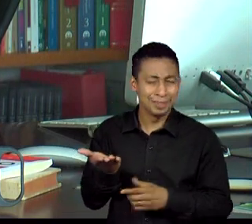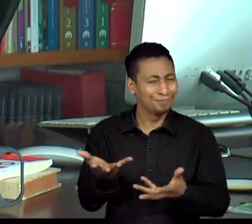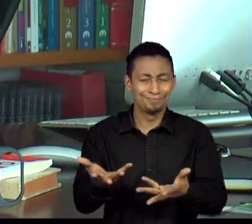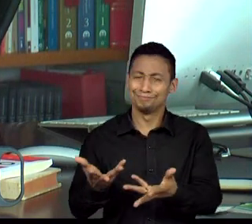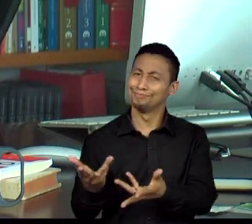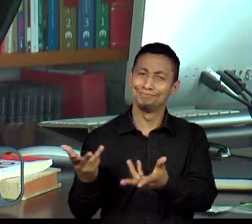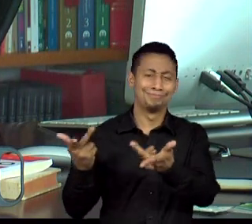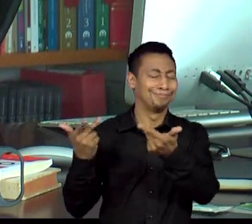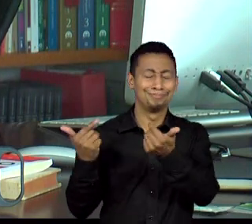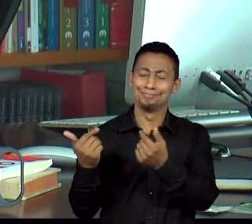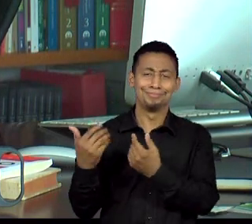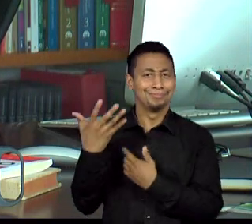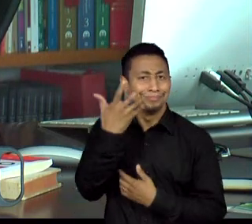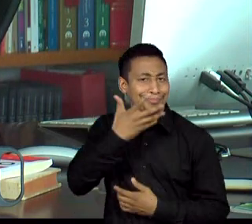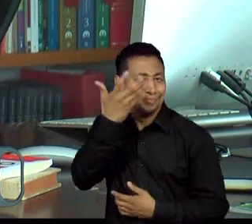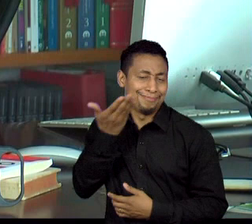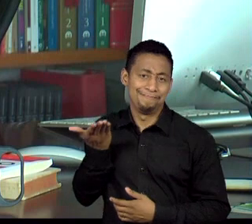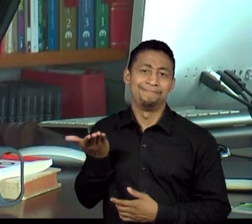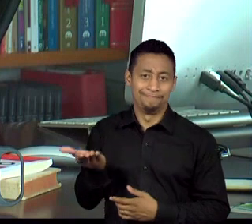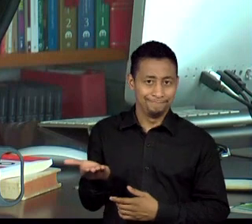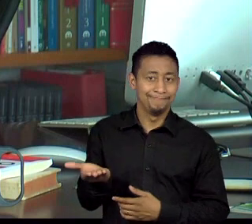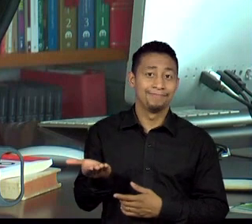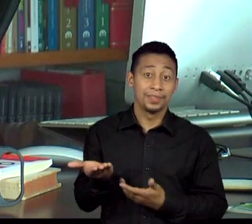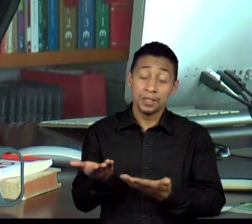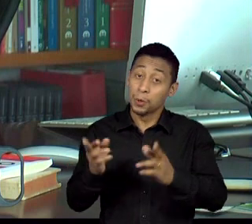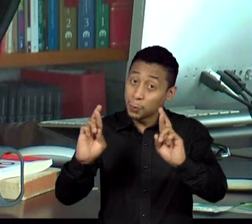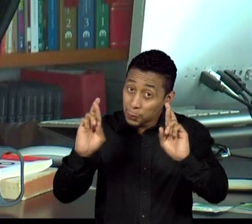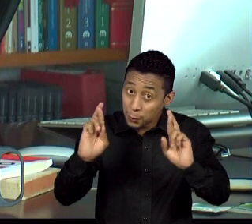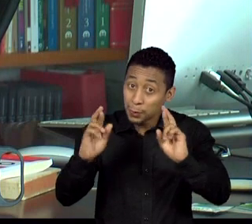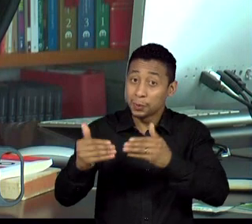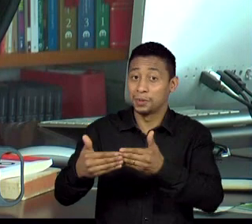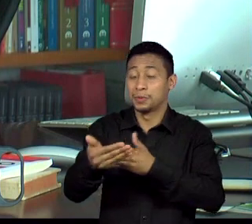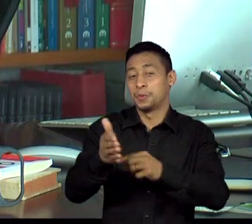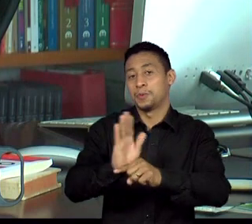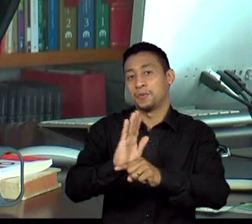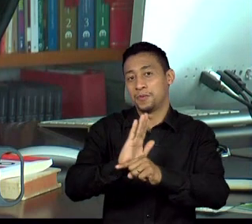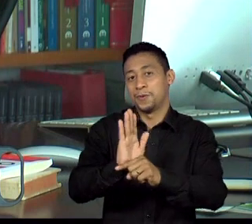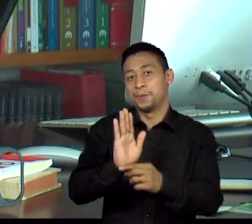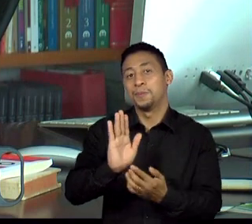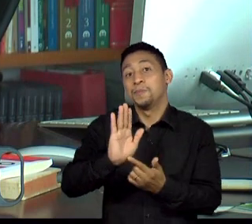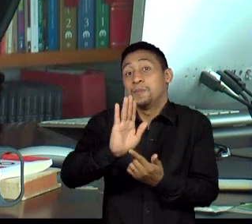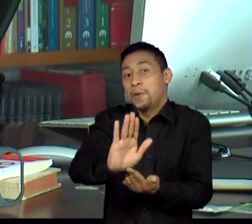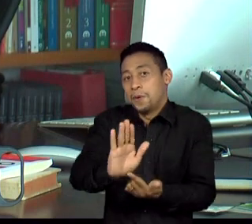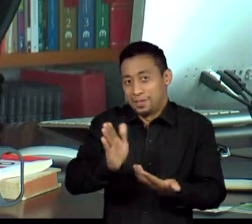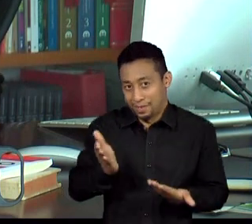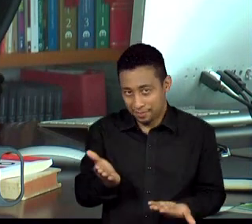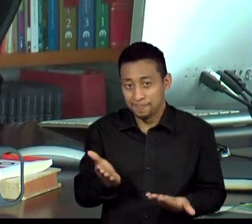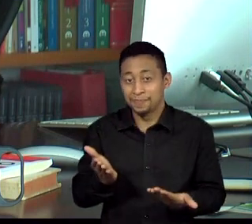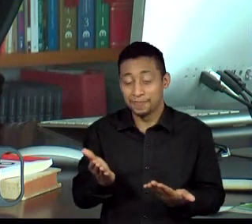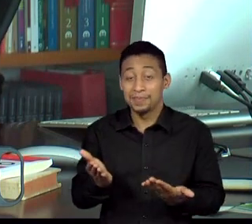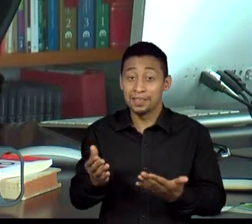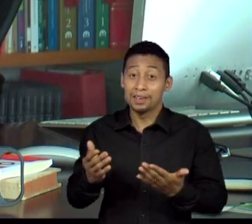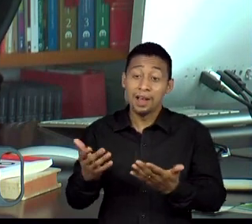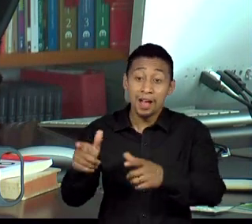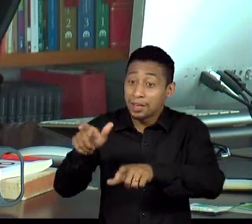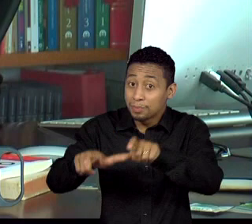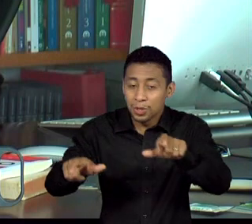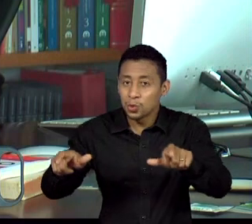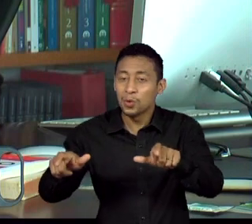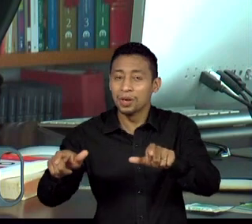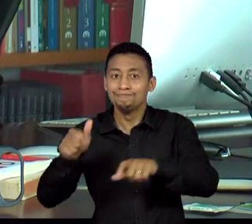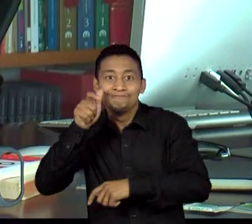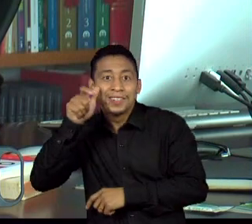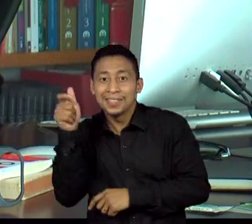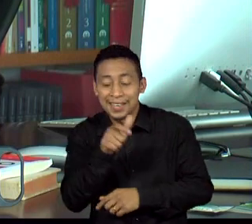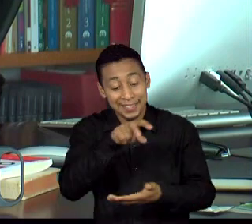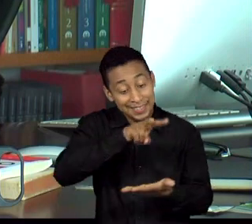encantadora, assim, e eu espero que o filme, além de outras coisas, façam com que as pessoas leiam